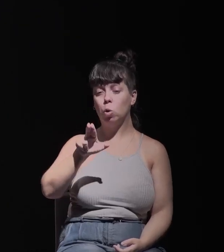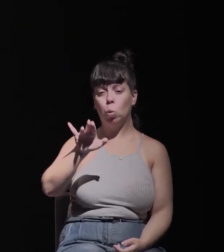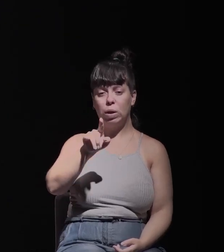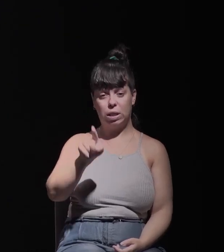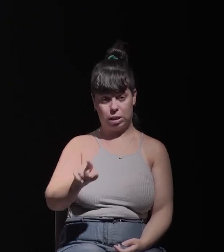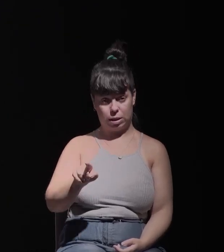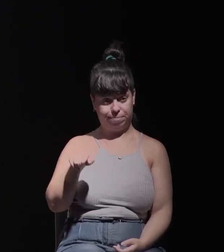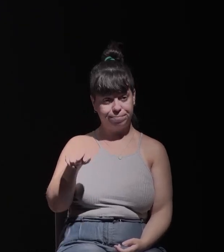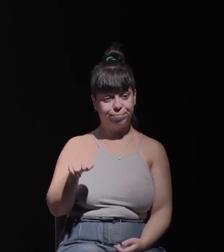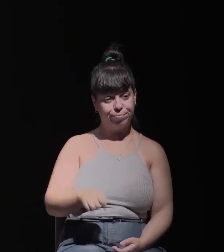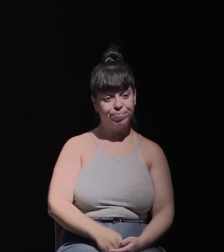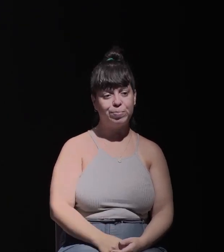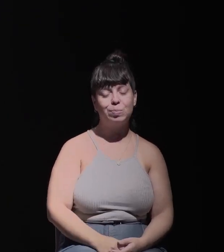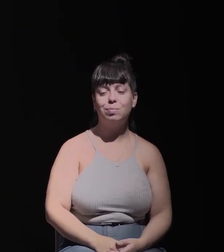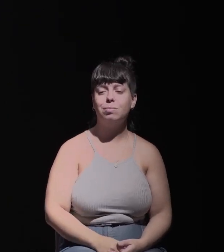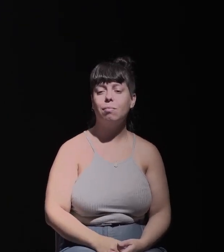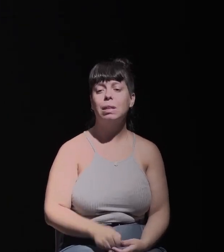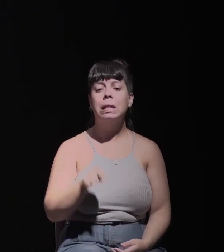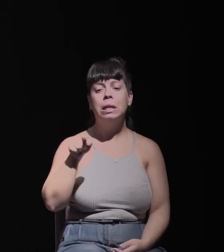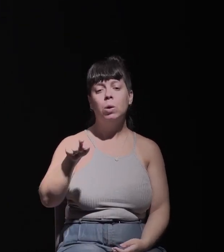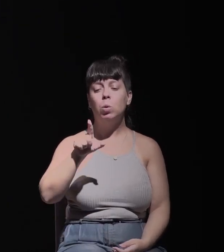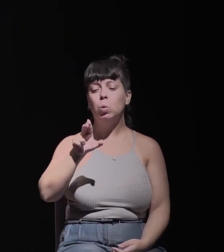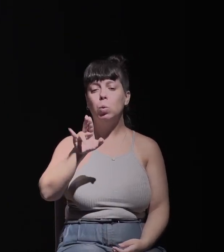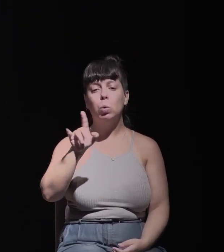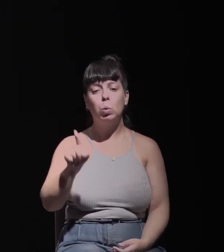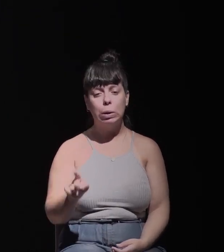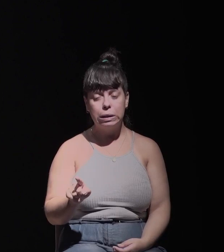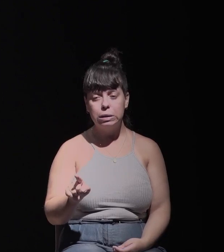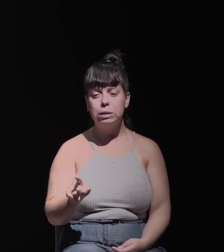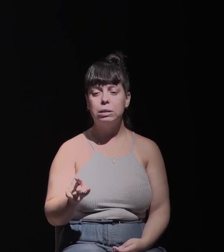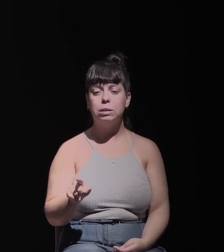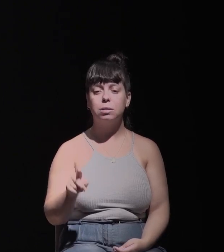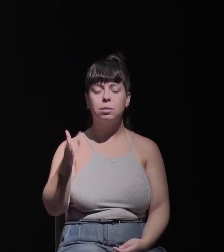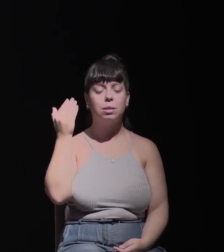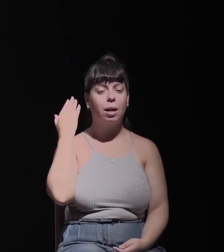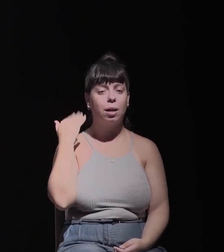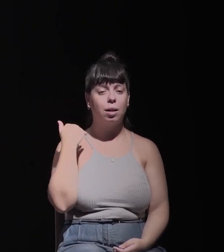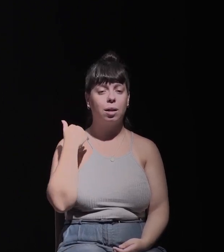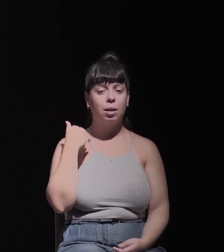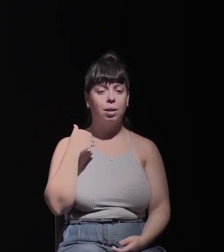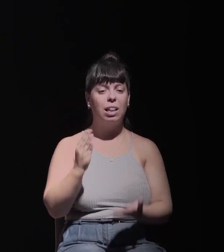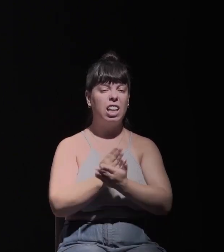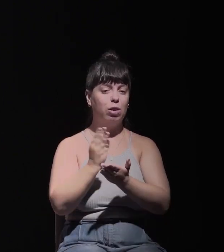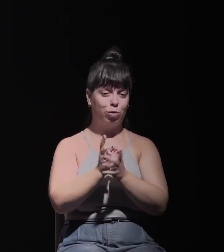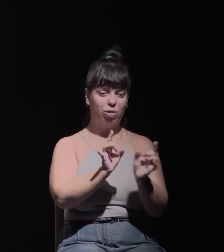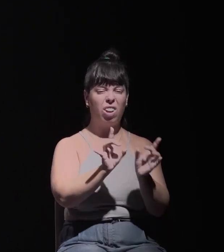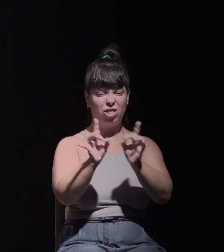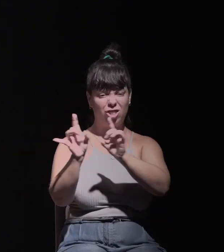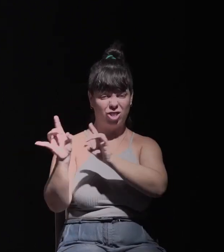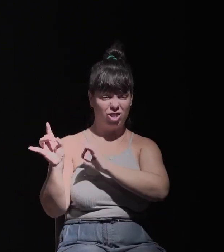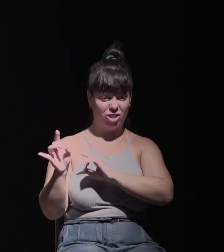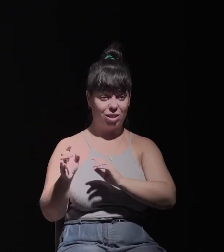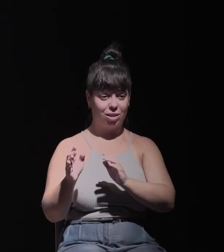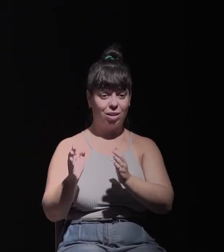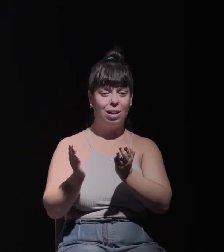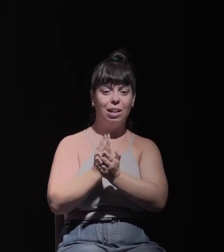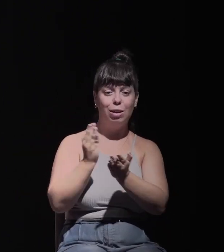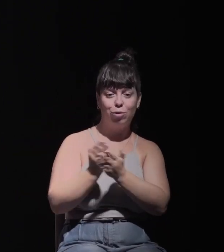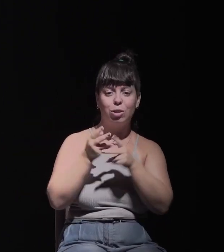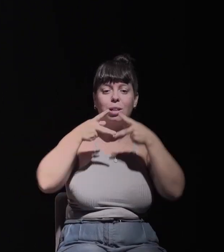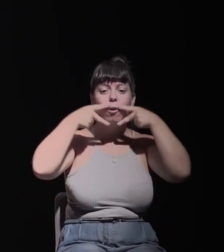Seu Luiz era uma das pessoas que, naquela época, vendia livros por ali, livros e